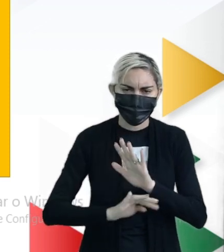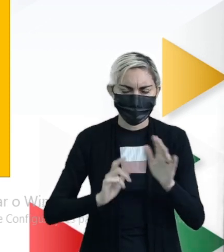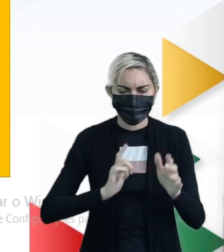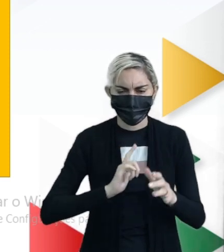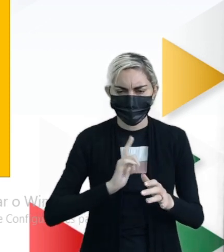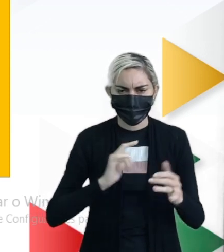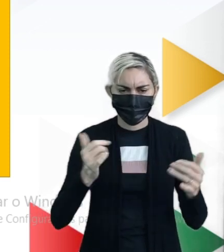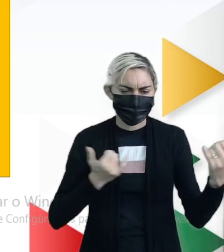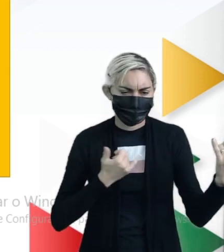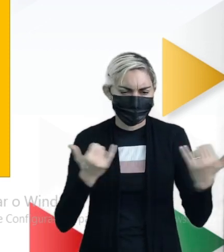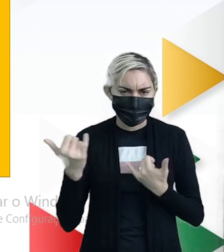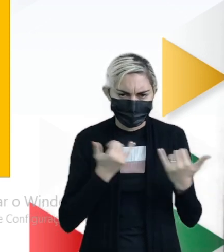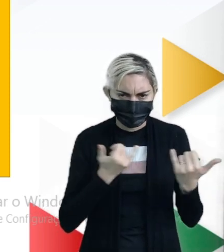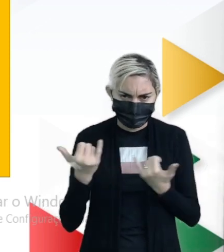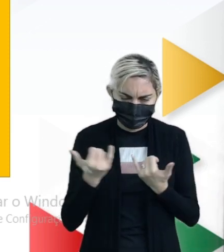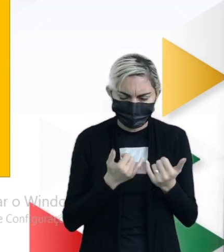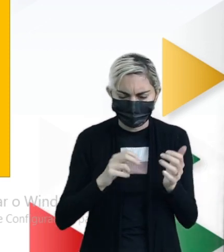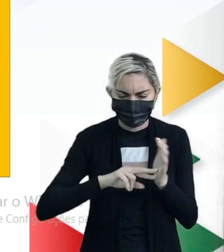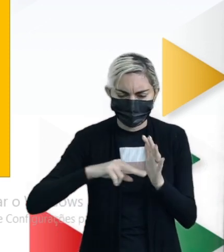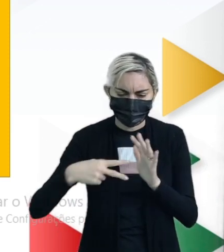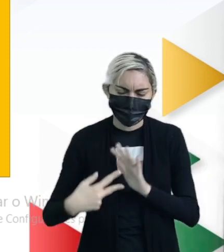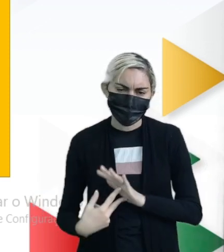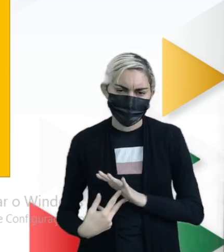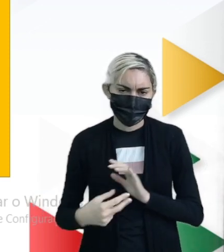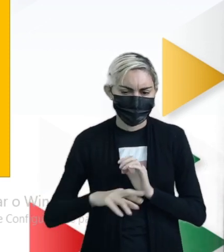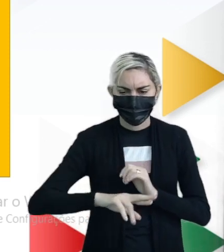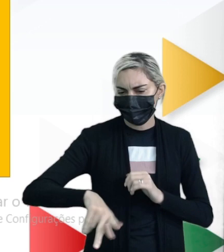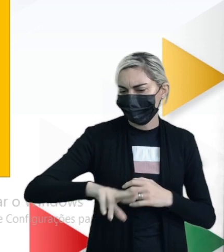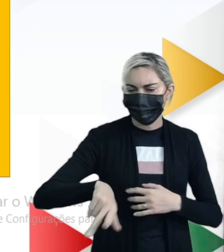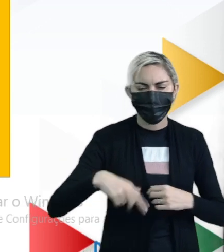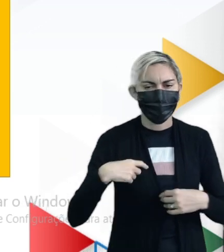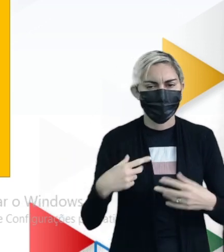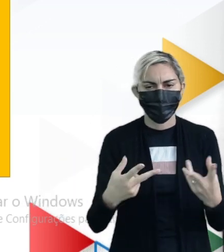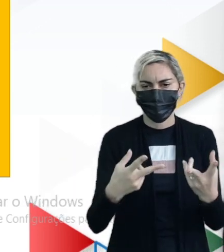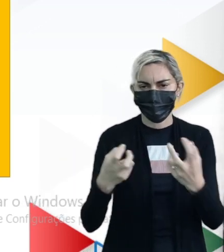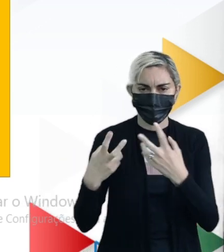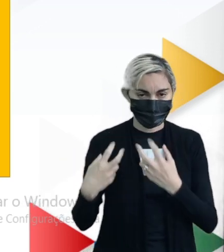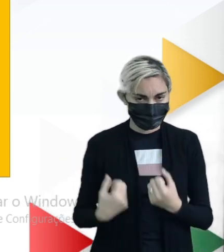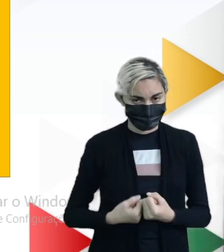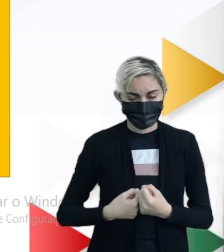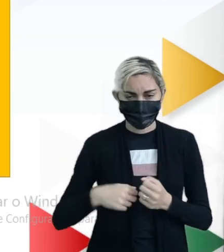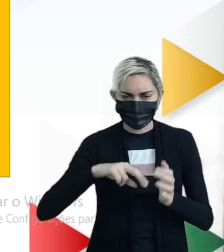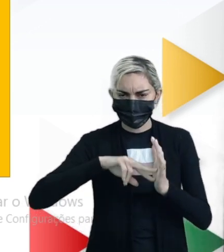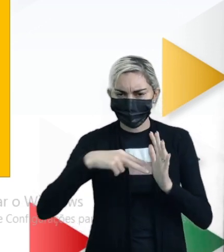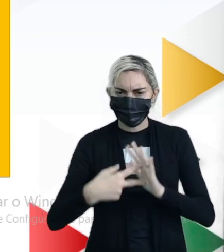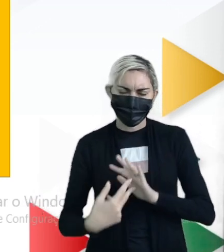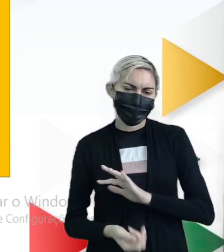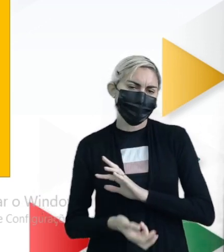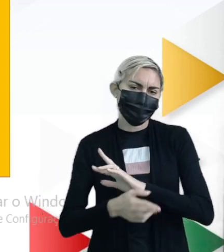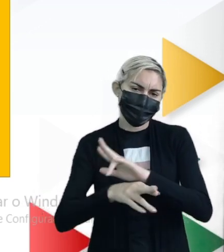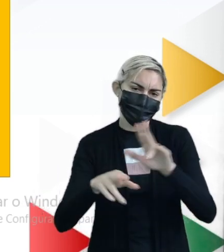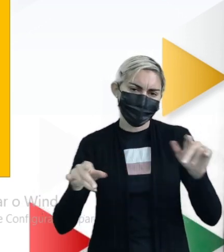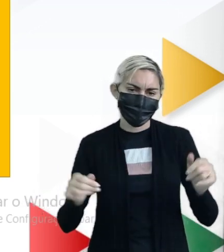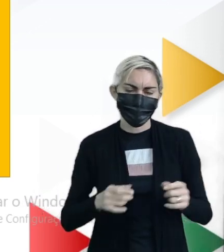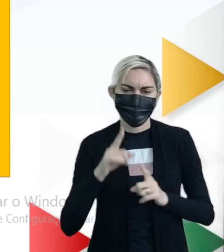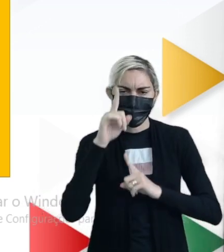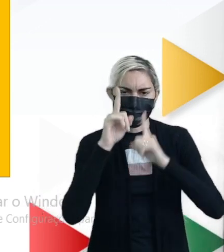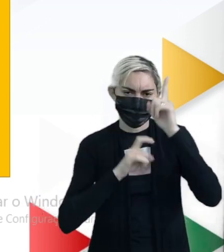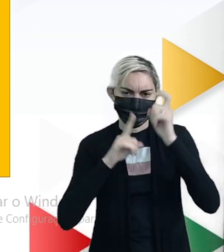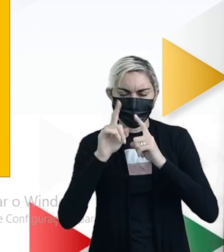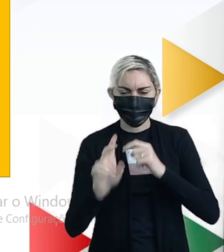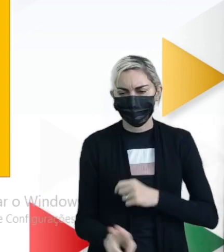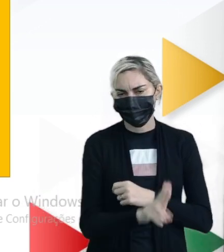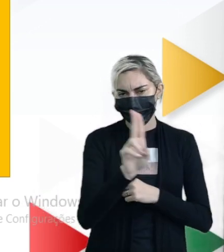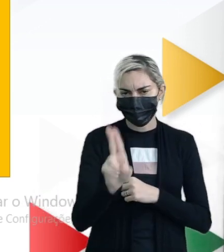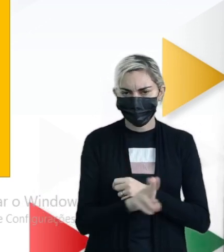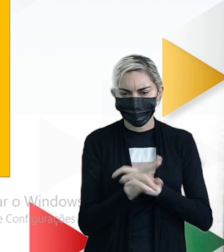existem informações e sentidos que não são percebidos pelo significado das expressões